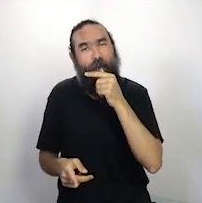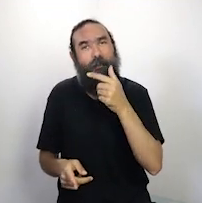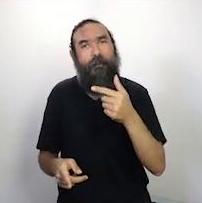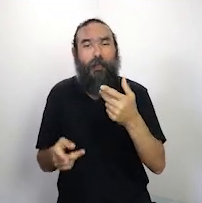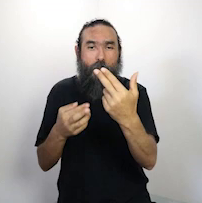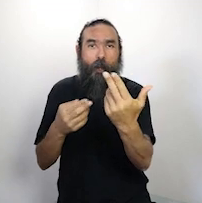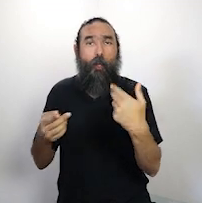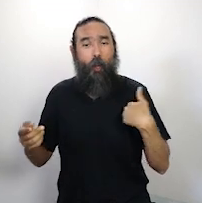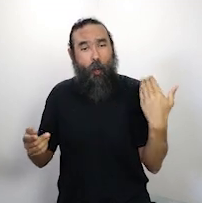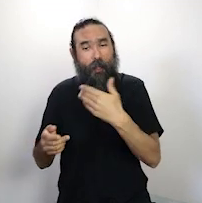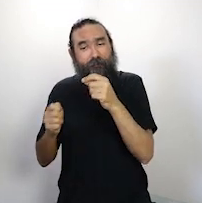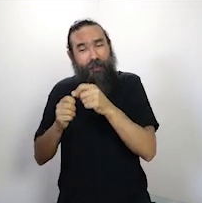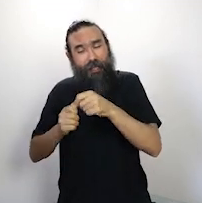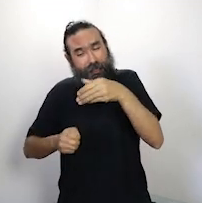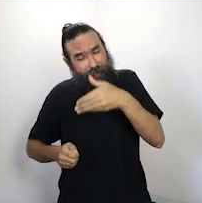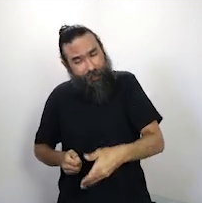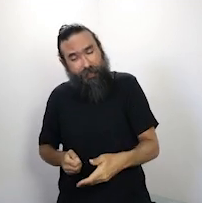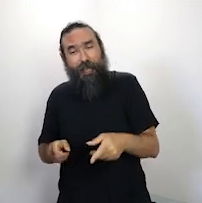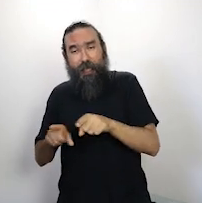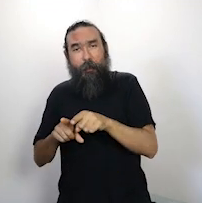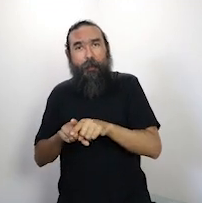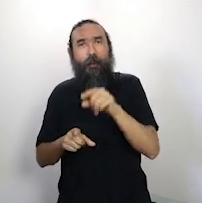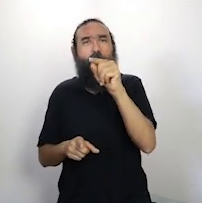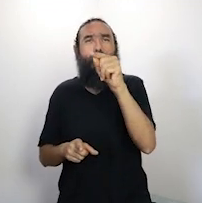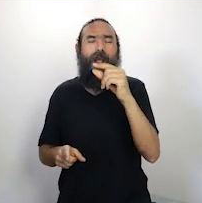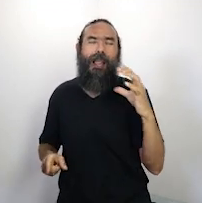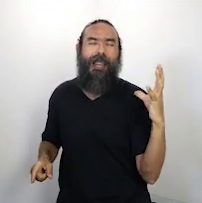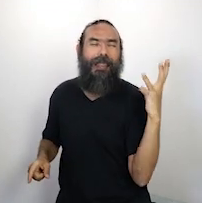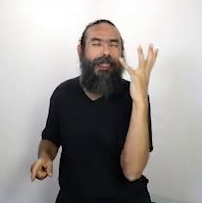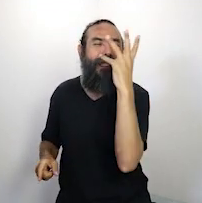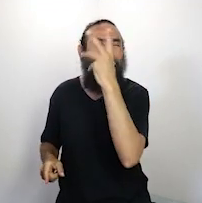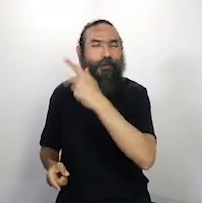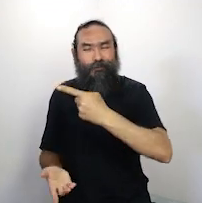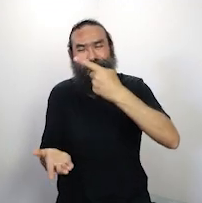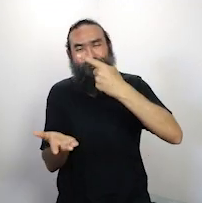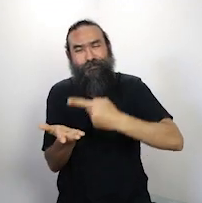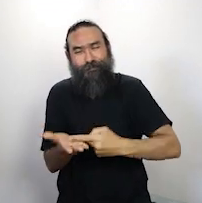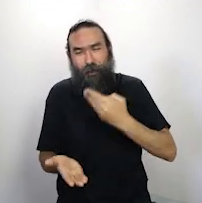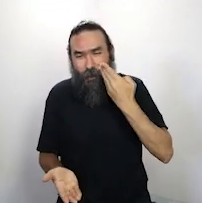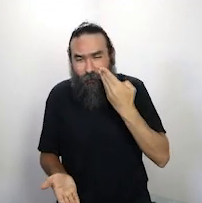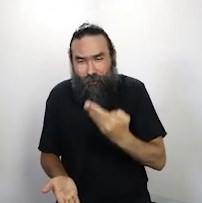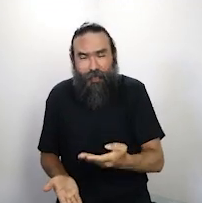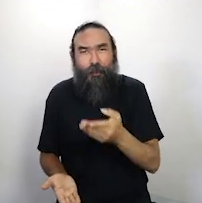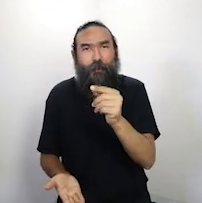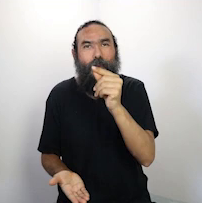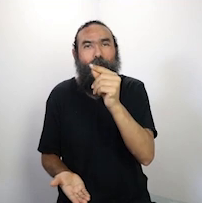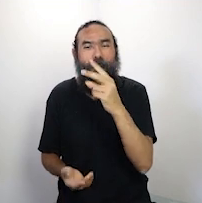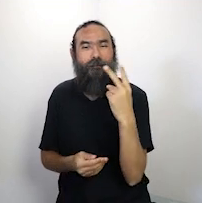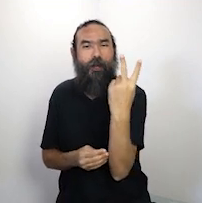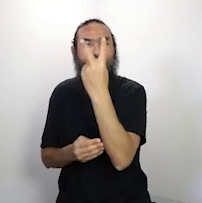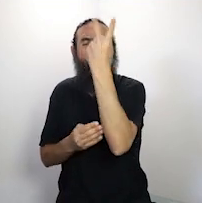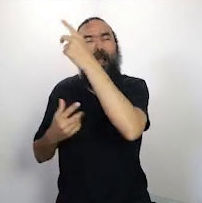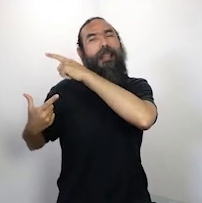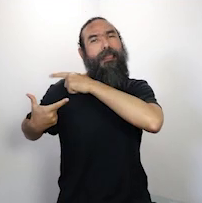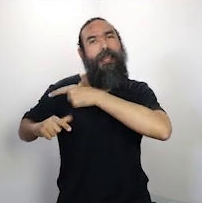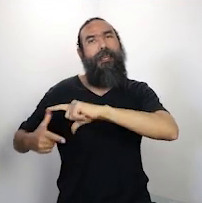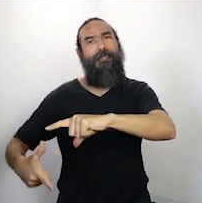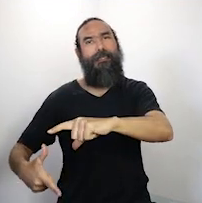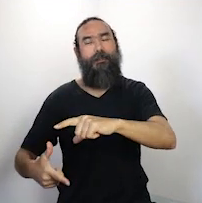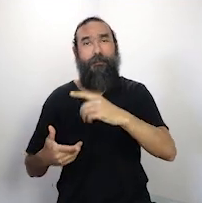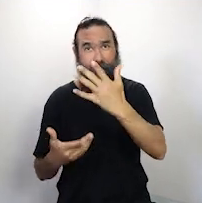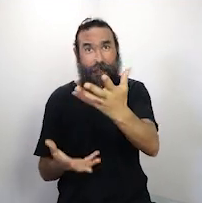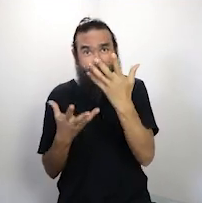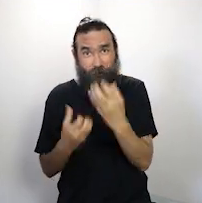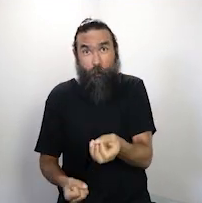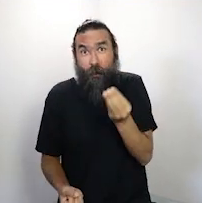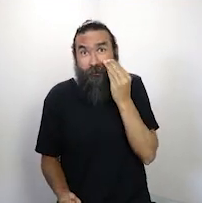aqui, e na Vila de São Jorge, que é muito lindo de se ver, é muito lindo a gente se valorizar essas tradições, né, Nareli? É isso.